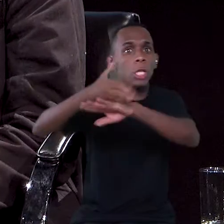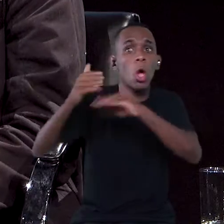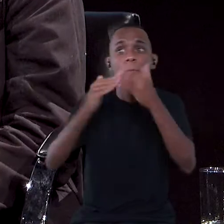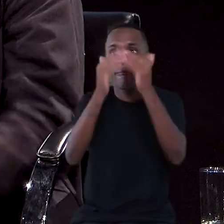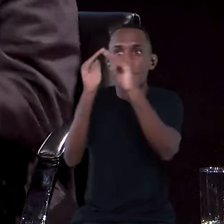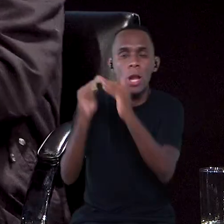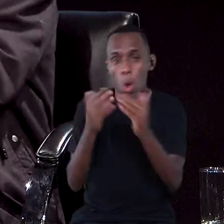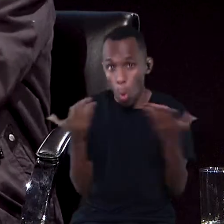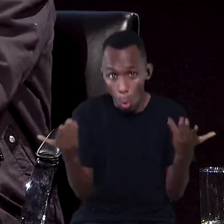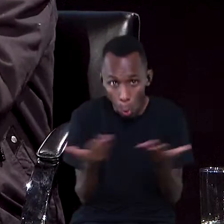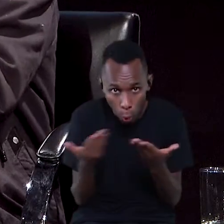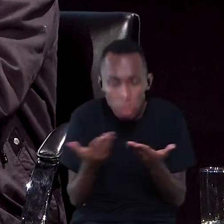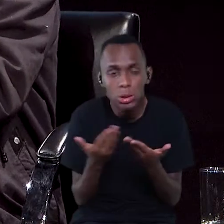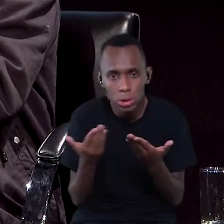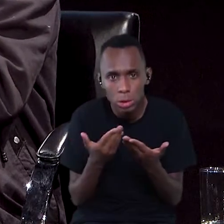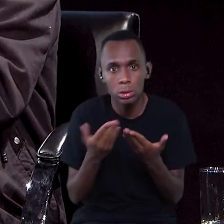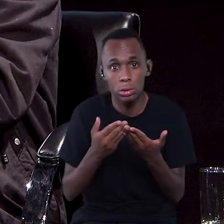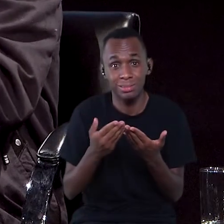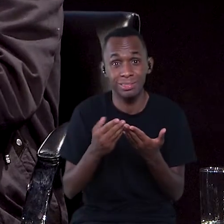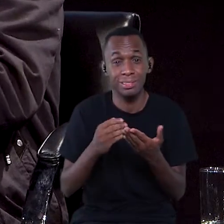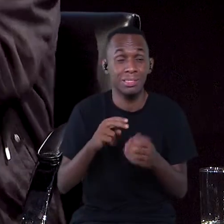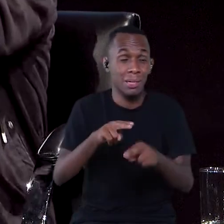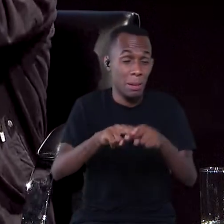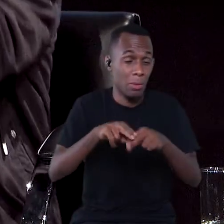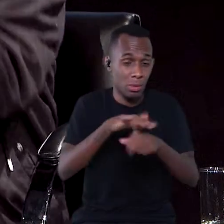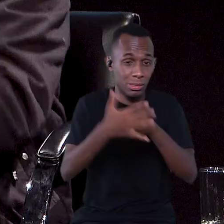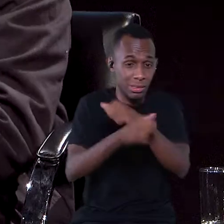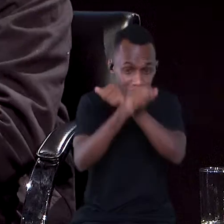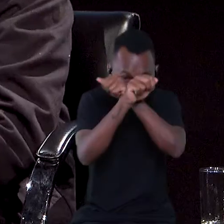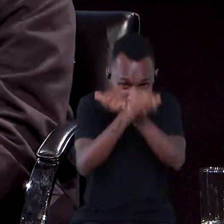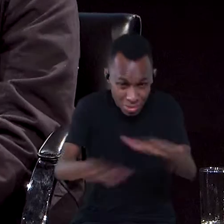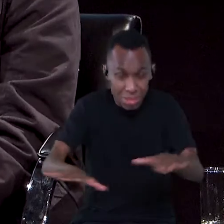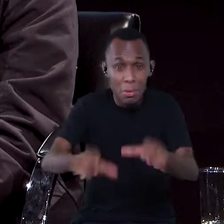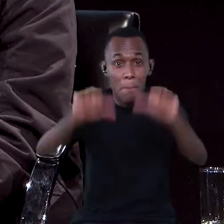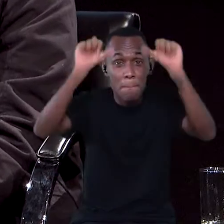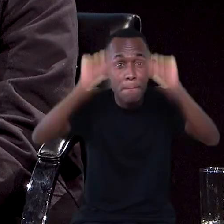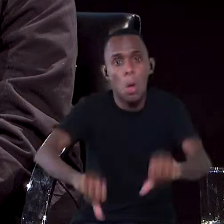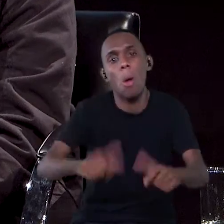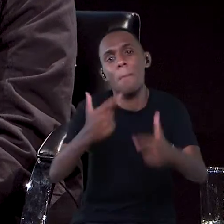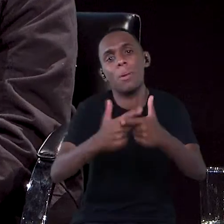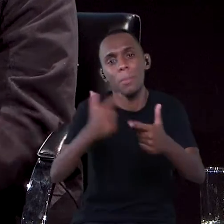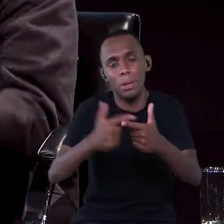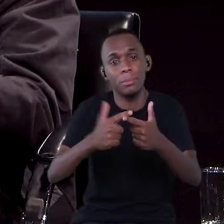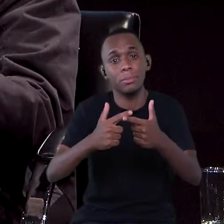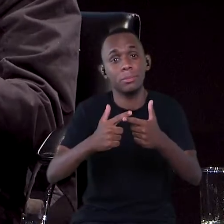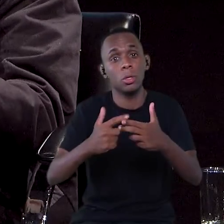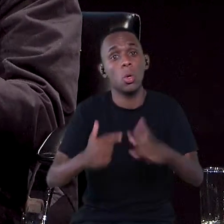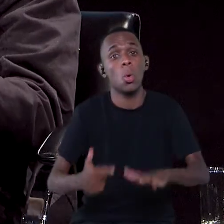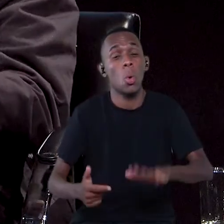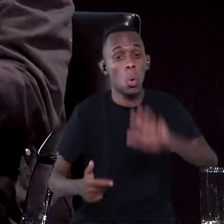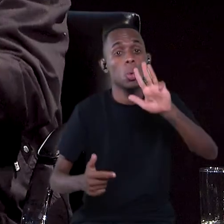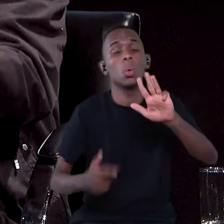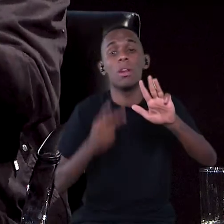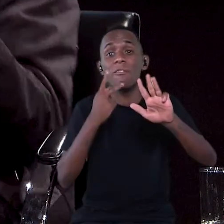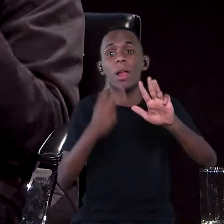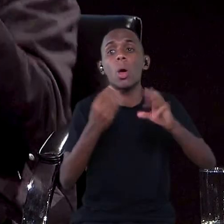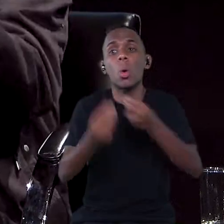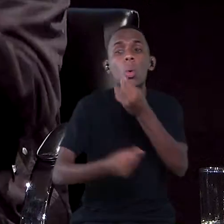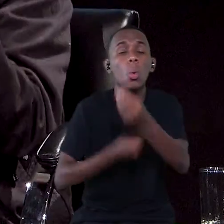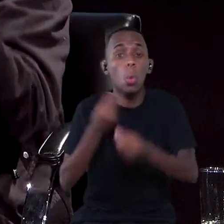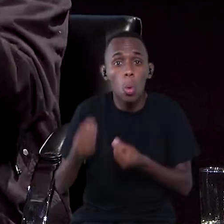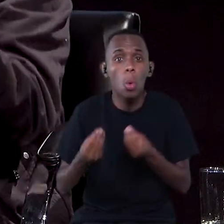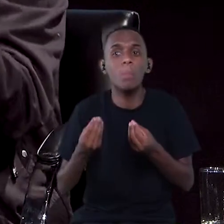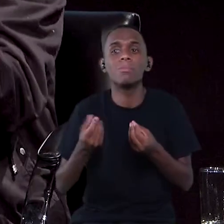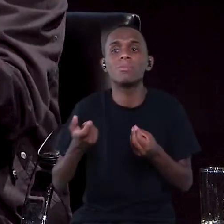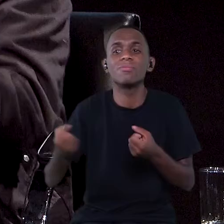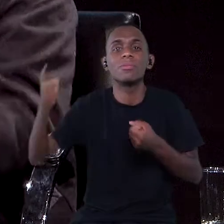Brasil hoje, e a pandemia agravou, o índice de escolaridade abaixou muito. O Lula tem falado muito aí, como vamos